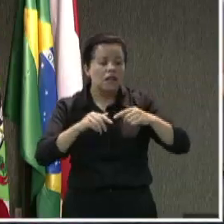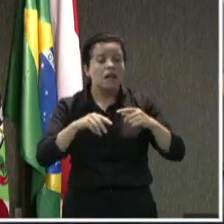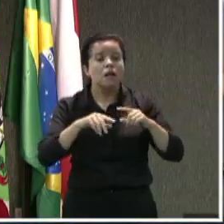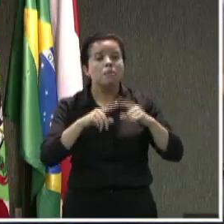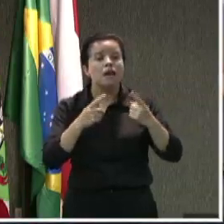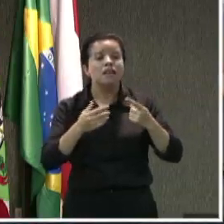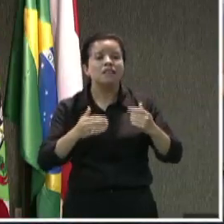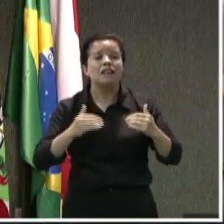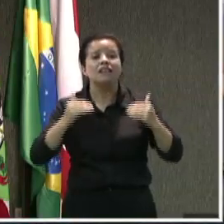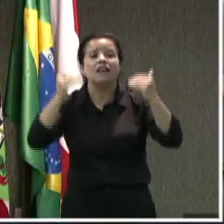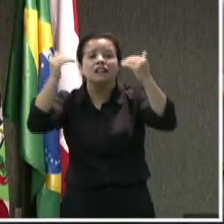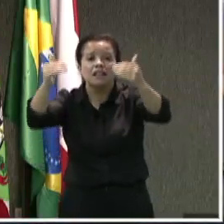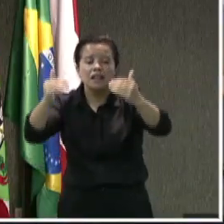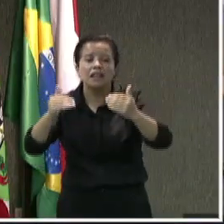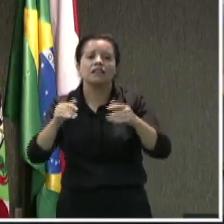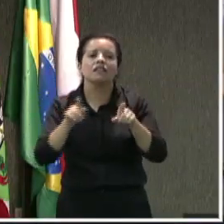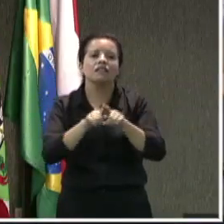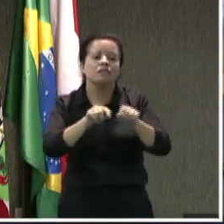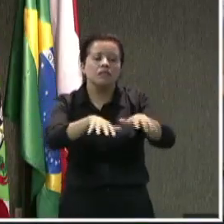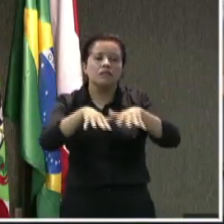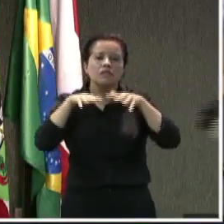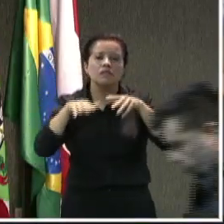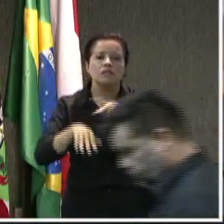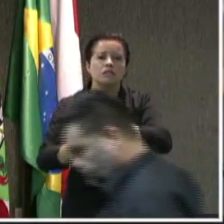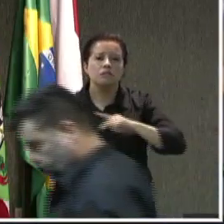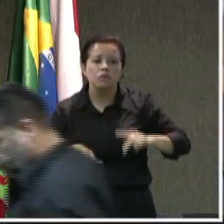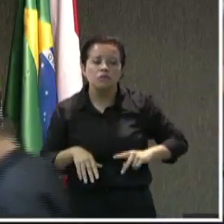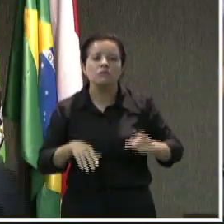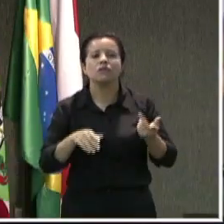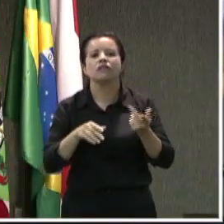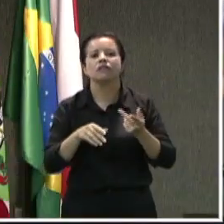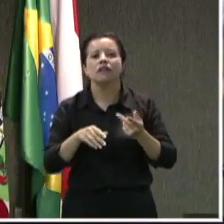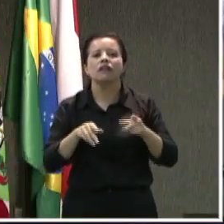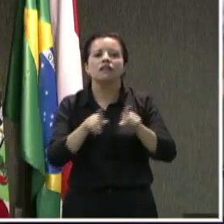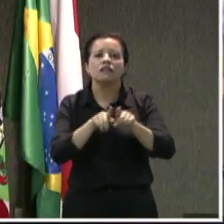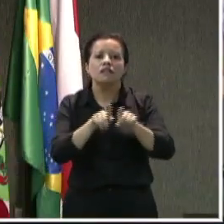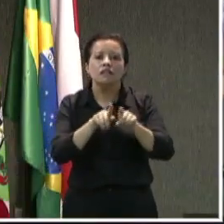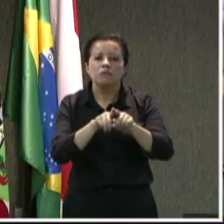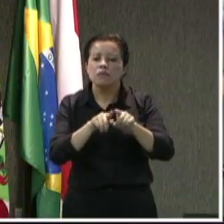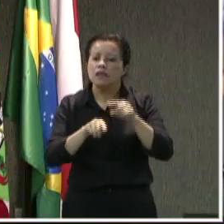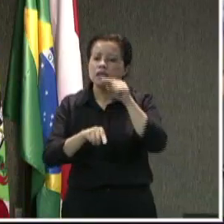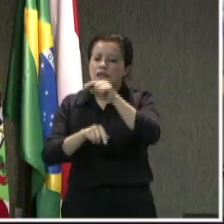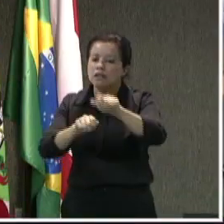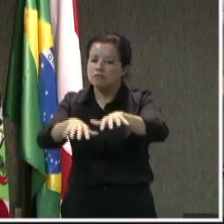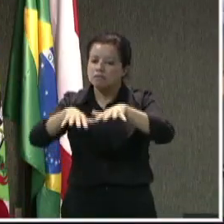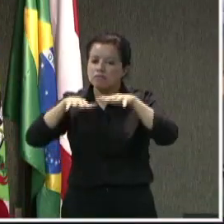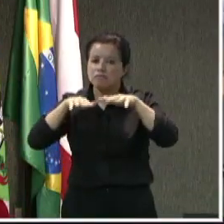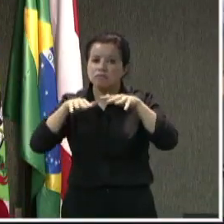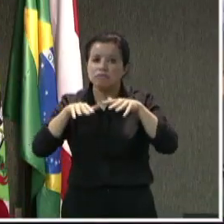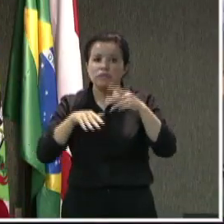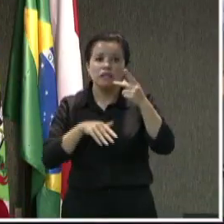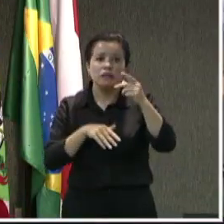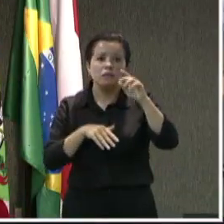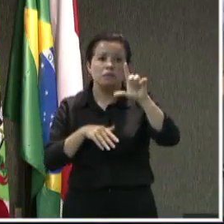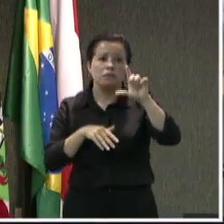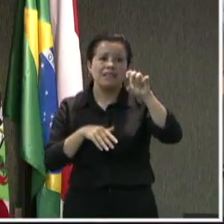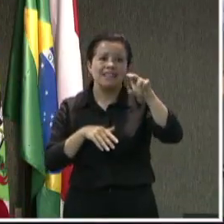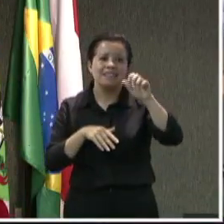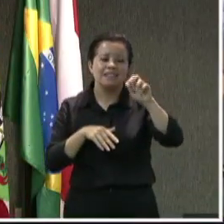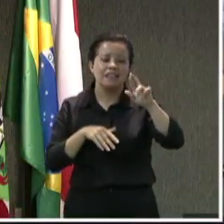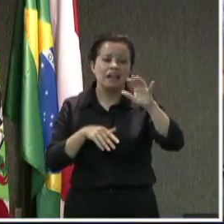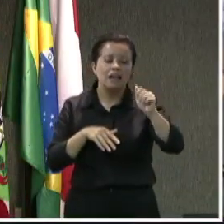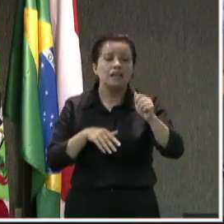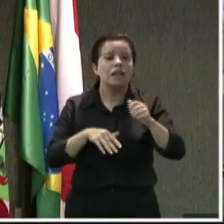VPEDs, também a transmissão das audiências públicas e das sessões plenárias que acontecem na Câmara, para que em casa também a comunidade surda